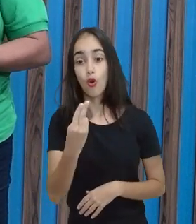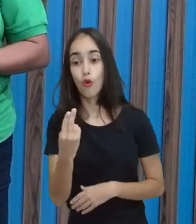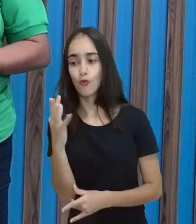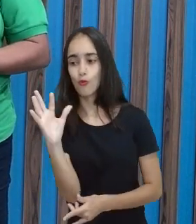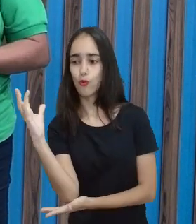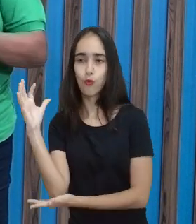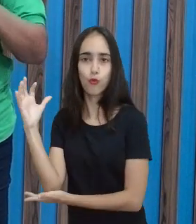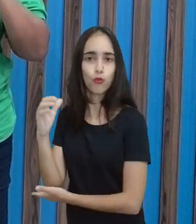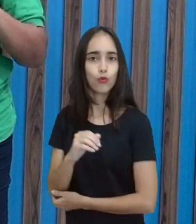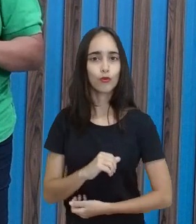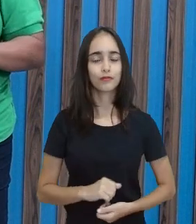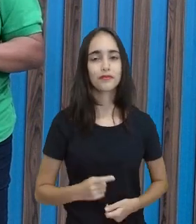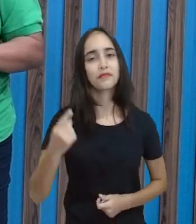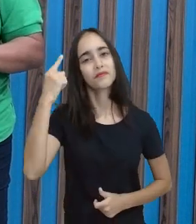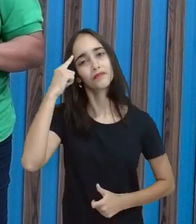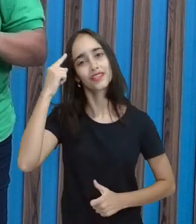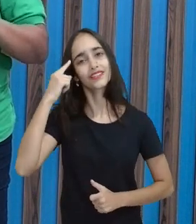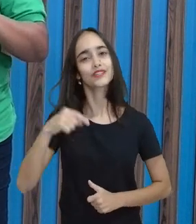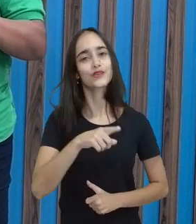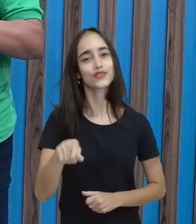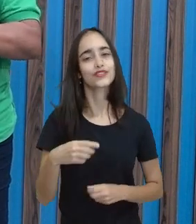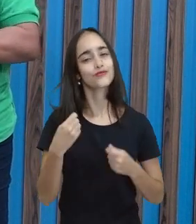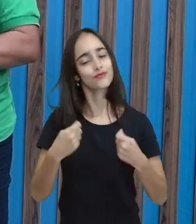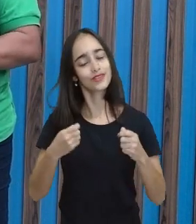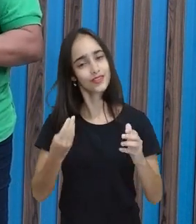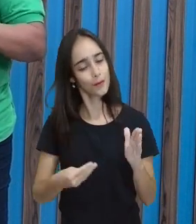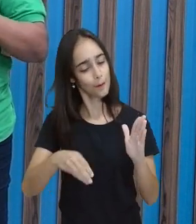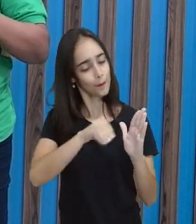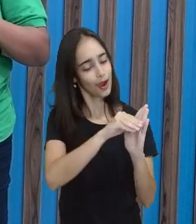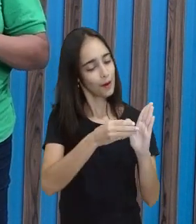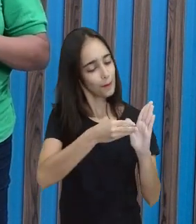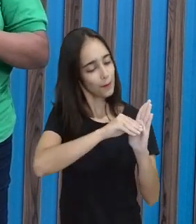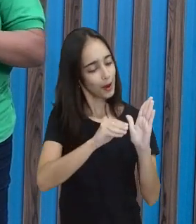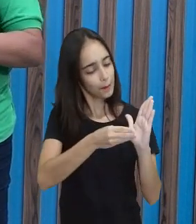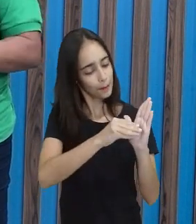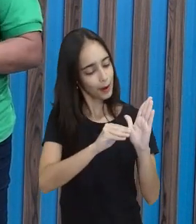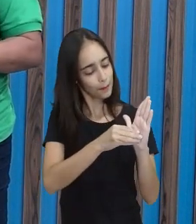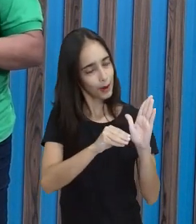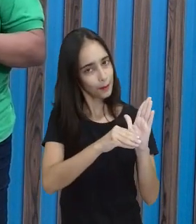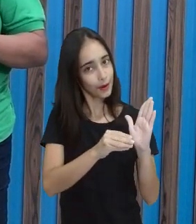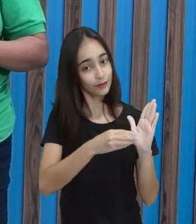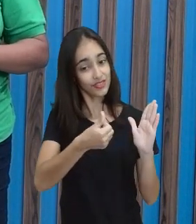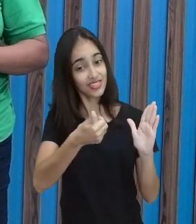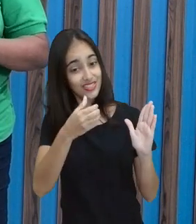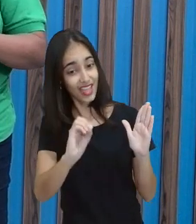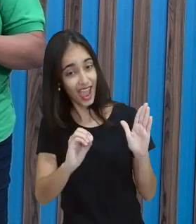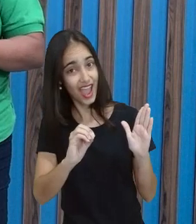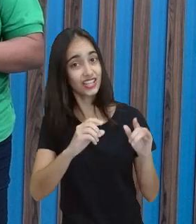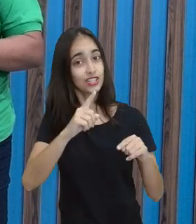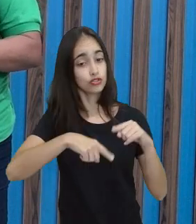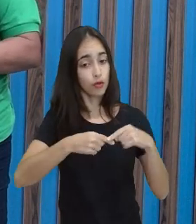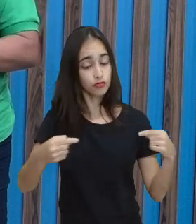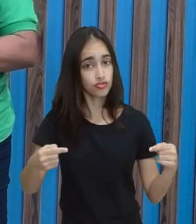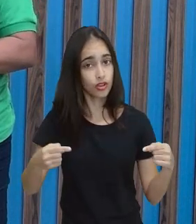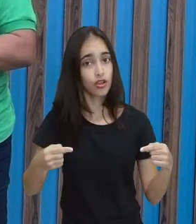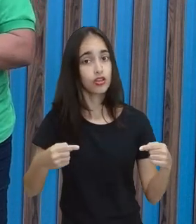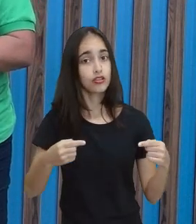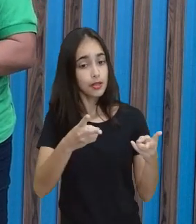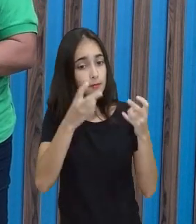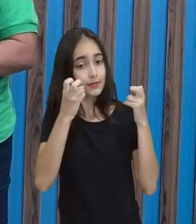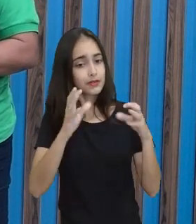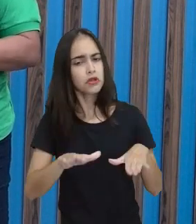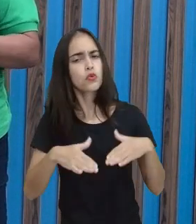Pensando nisso, vocês vão colocar aí uma lista com 10 materiais e identificar de qual matéria-prima